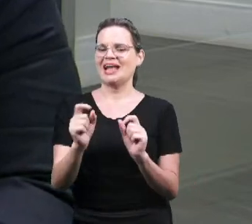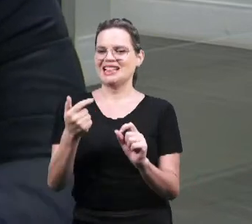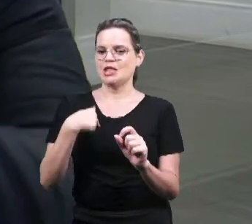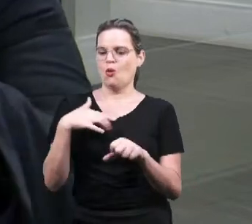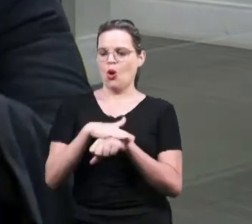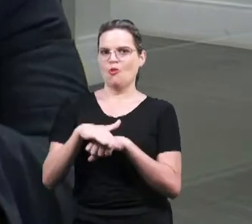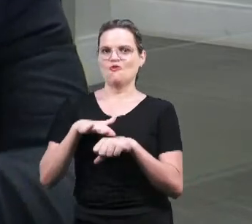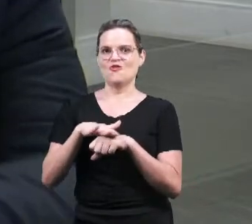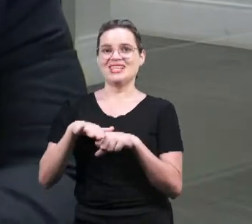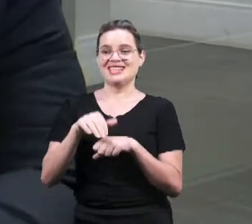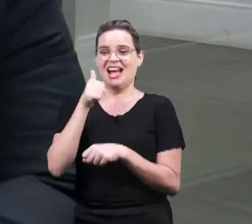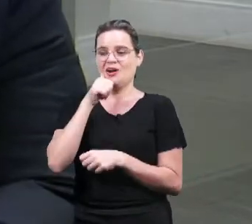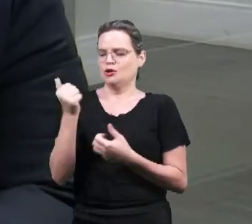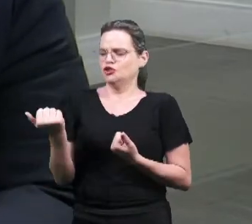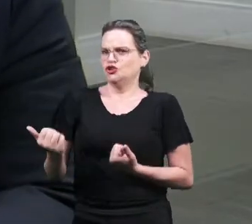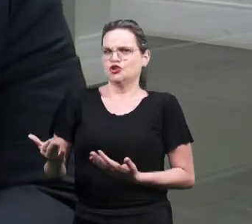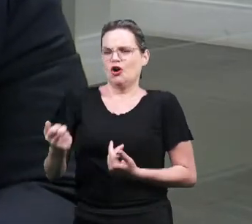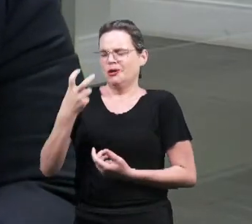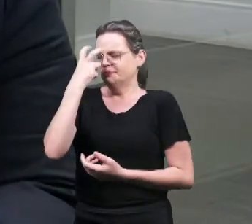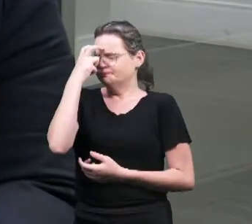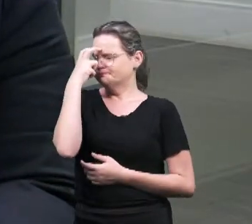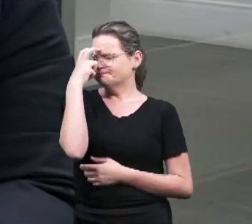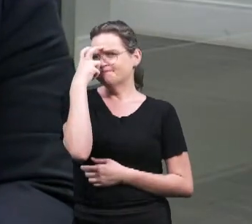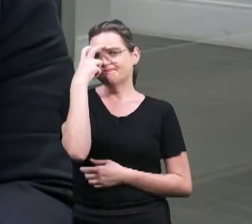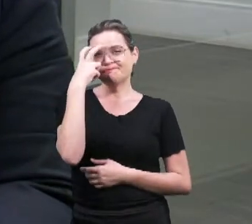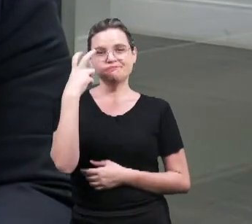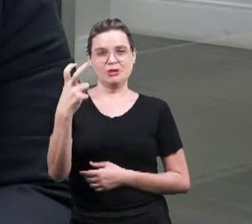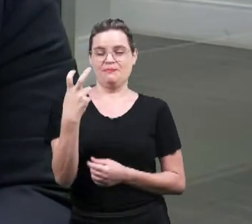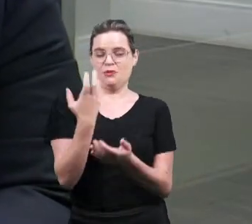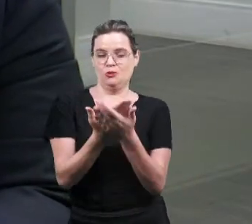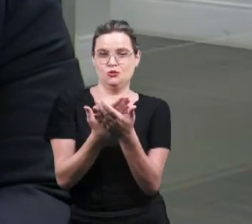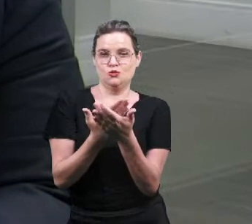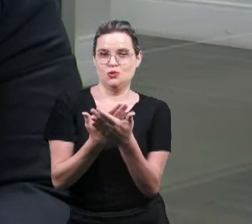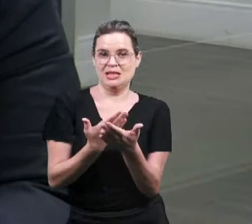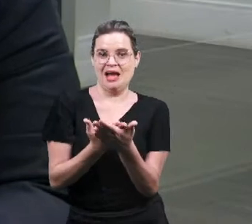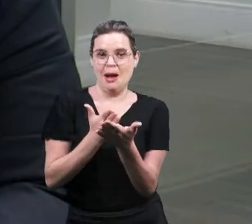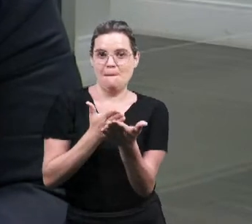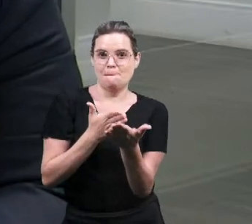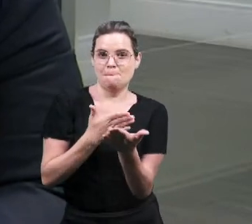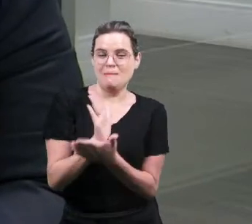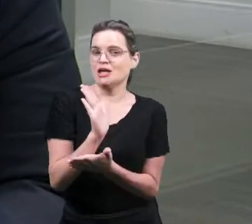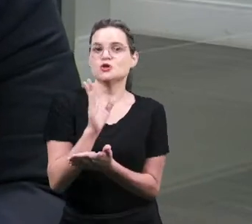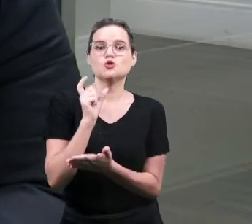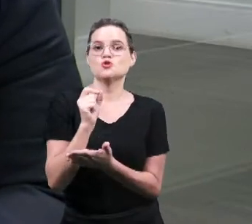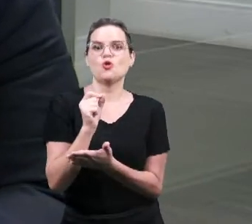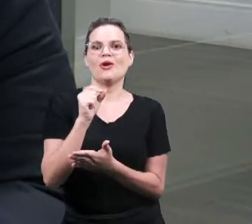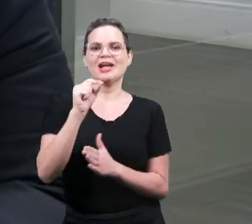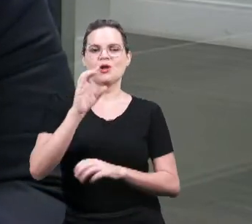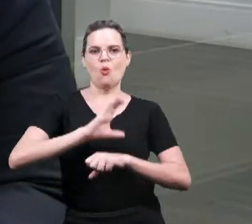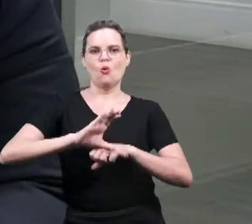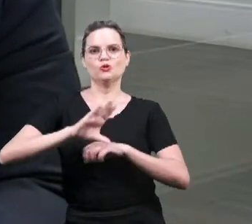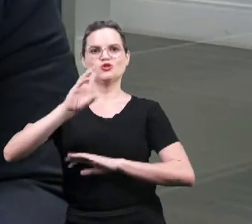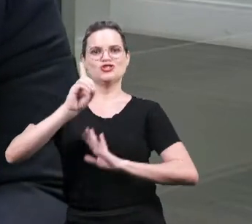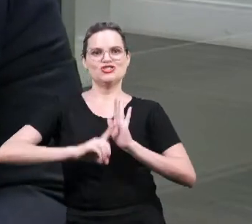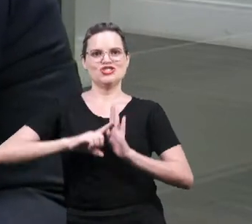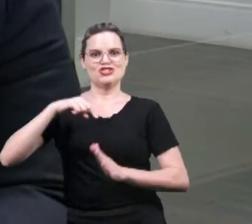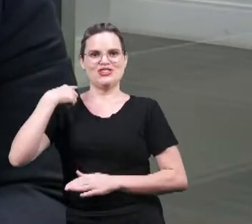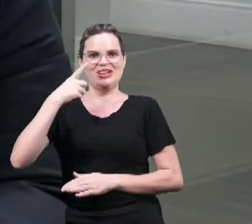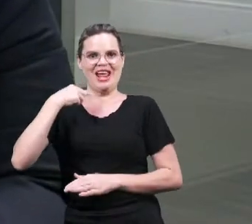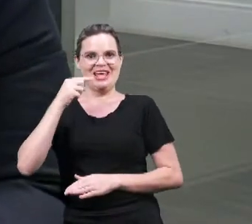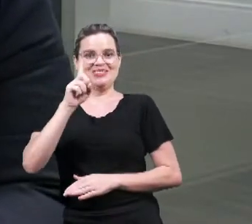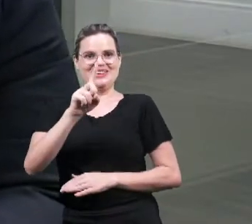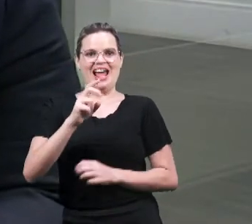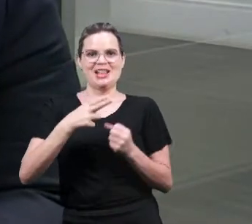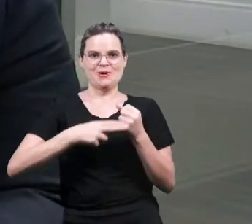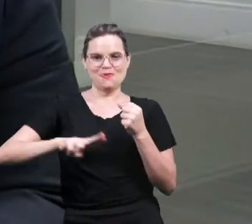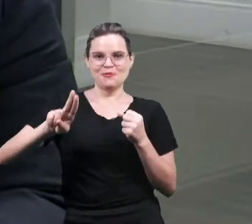jovem brilhante, uma menina extraordinária, estudiosa, passou em 7º lugar em Direito na UFES na época. E ela tinha